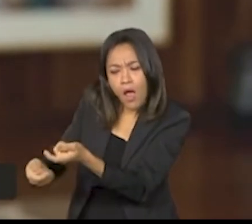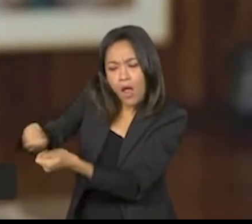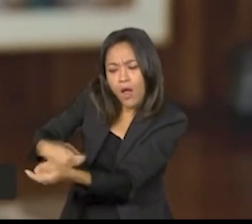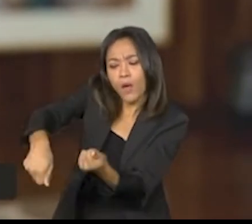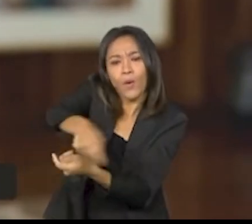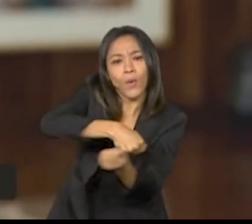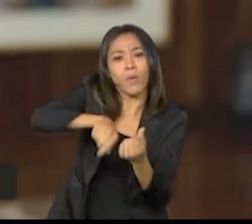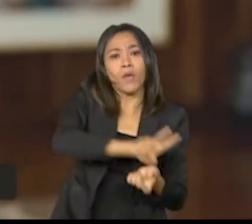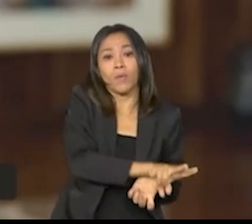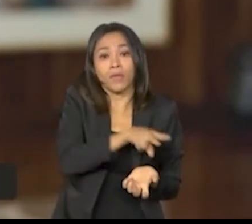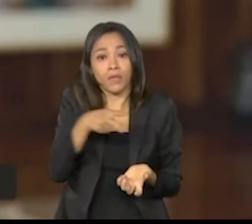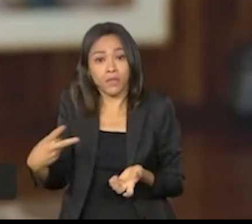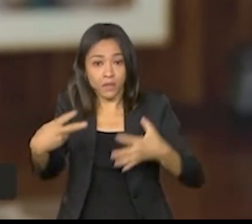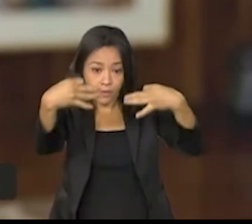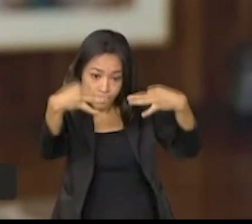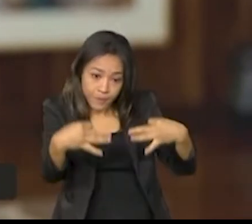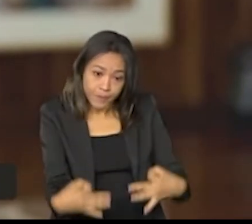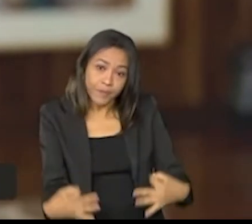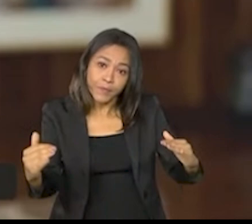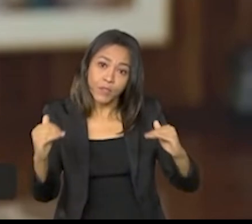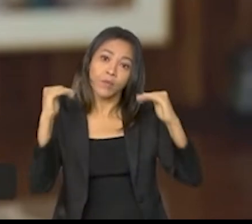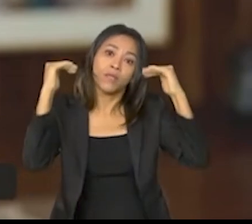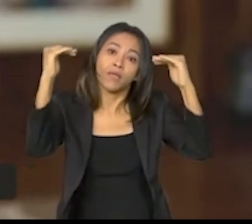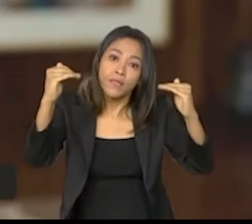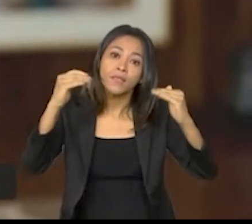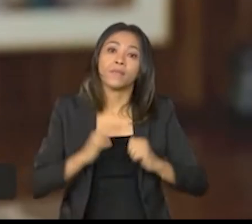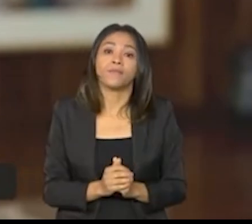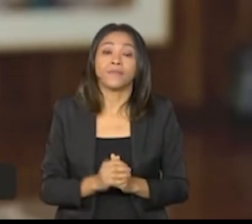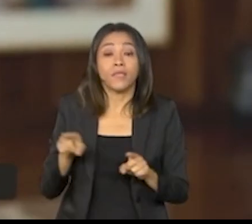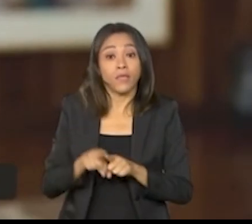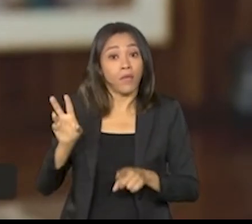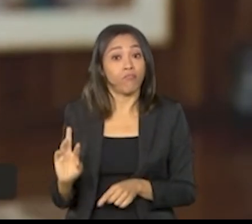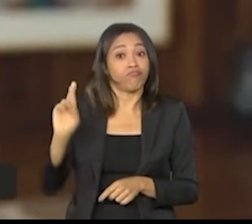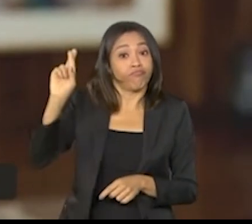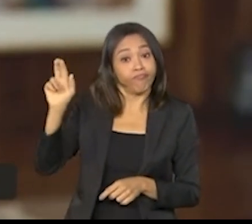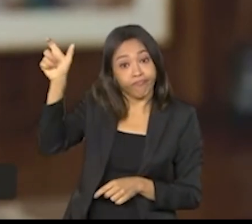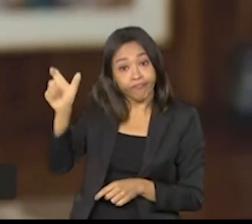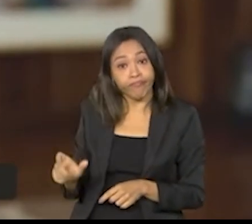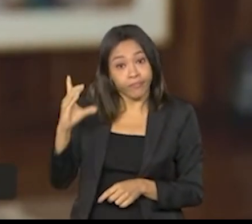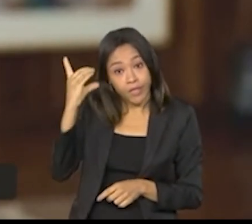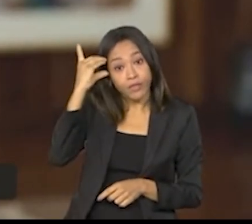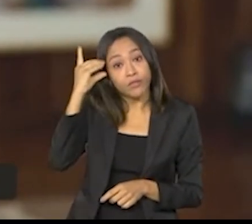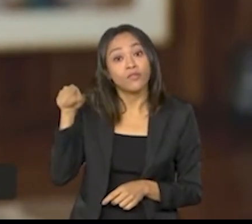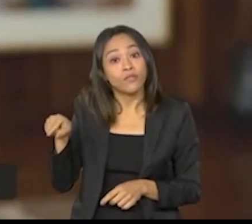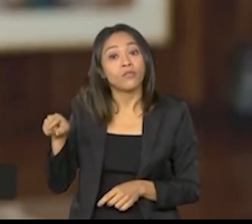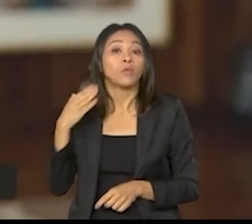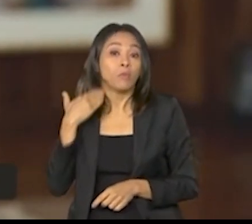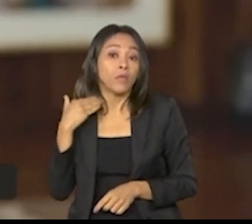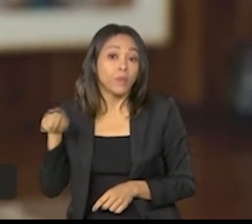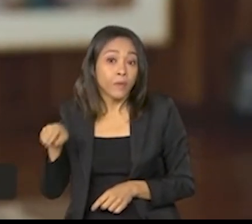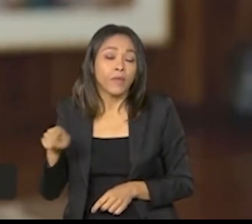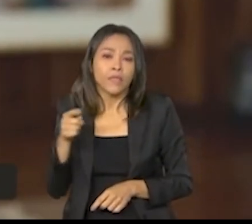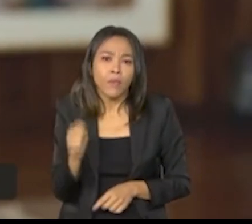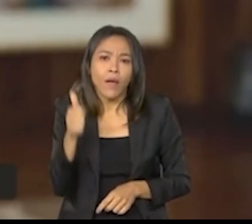uma transição Justa e Soberana sobre a liderança da companheira Dilma rusf o NB conta atualmente com uma carteira de